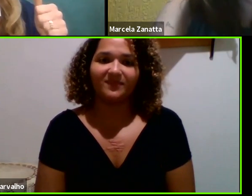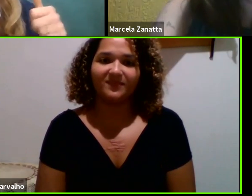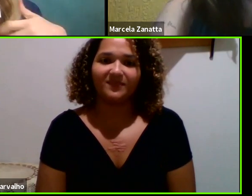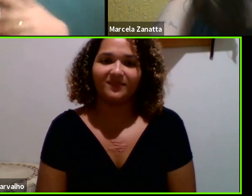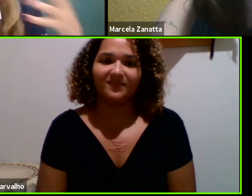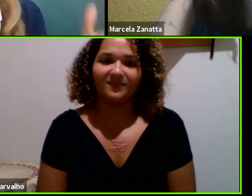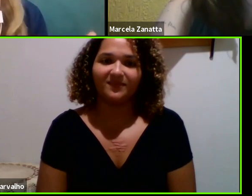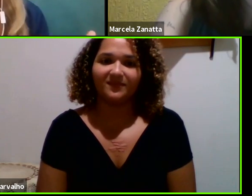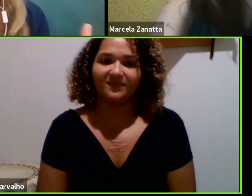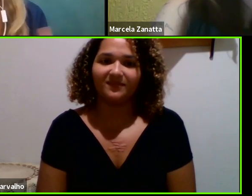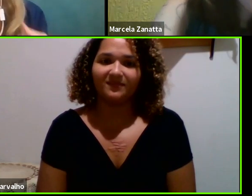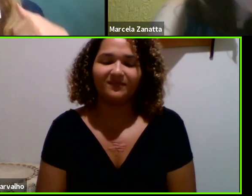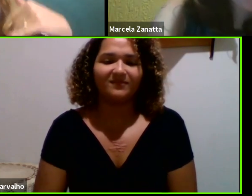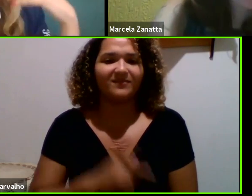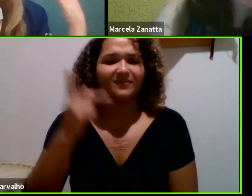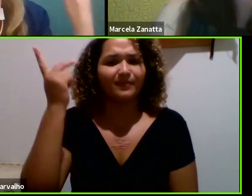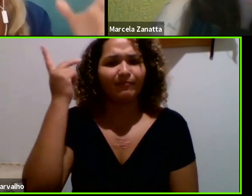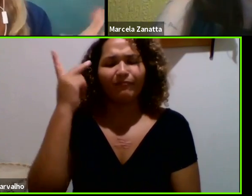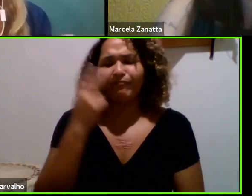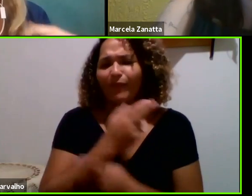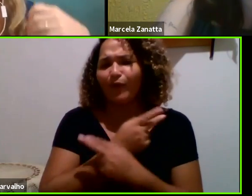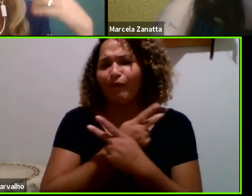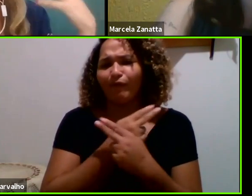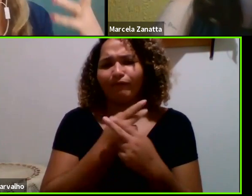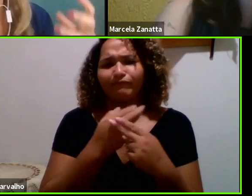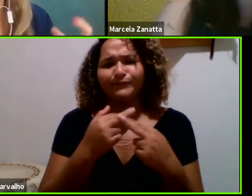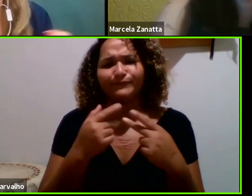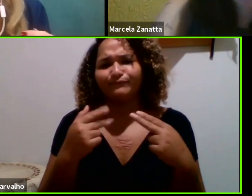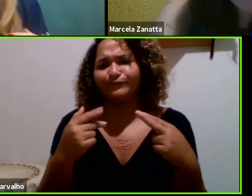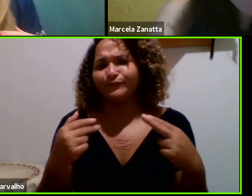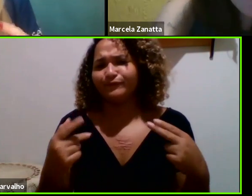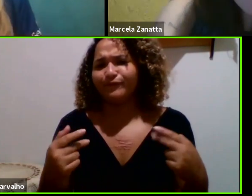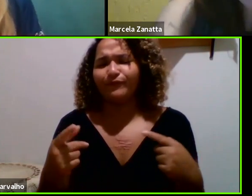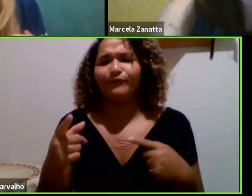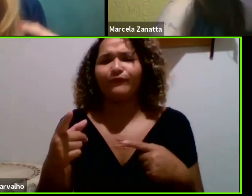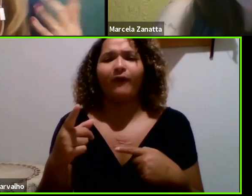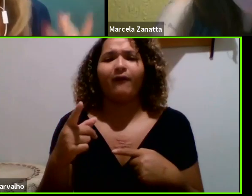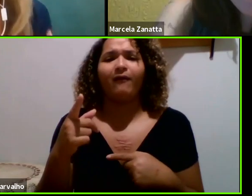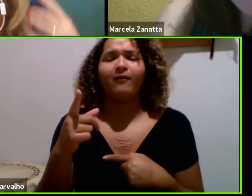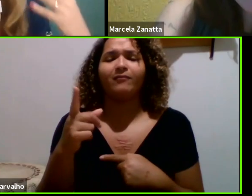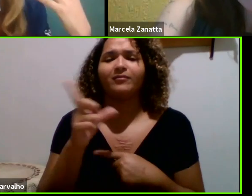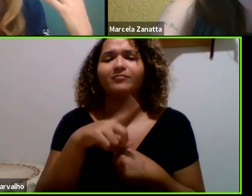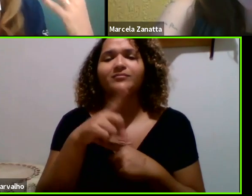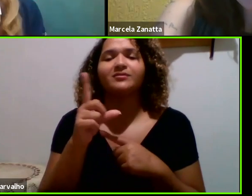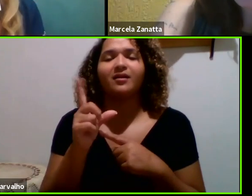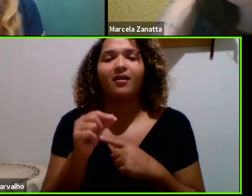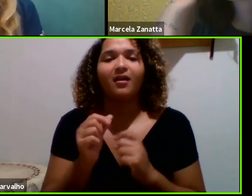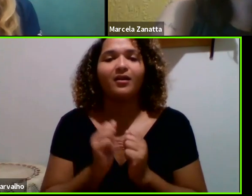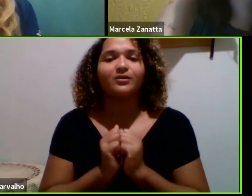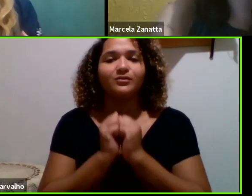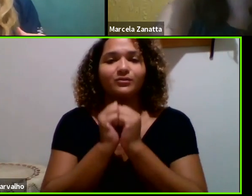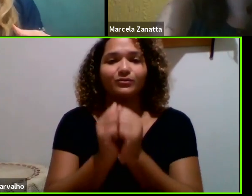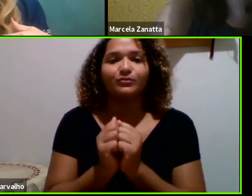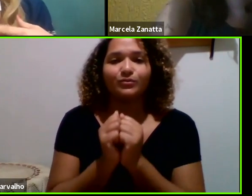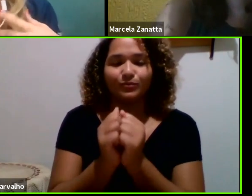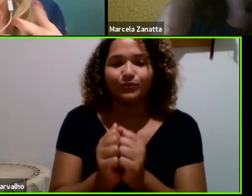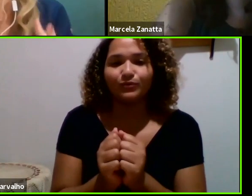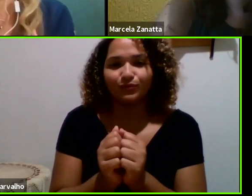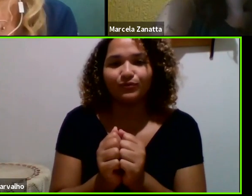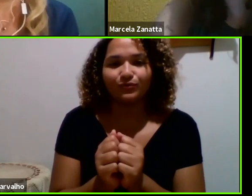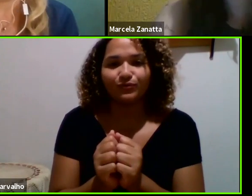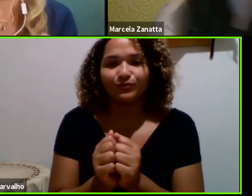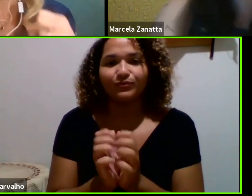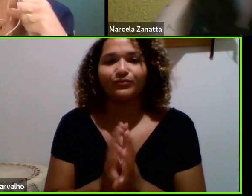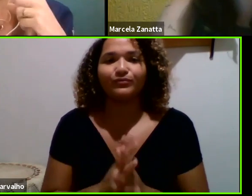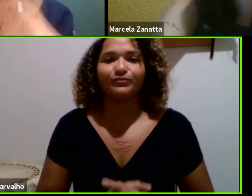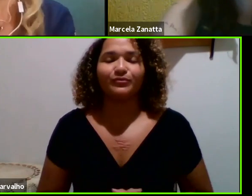de São Paulo, então, unidade de Araçatuba, Largo 13, A Penha, Santos, Barretos, Taboão